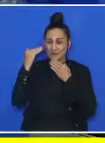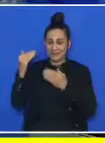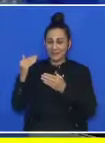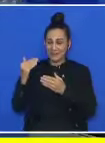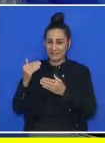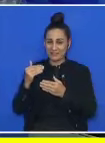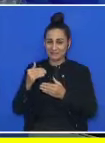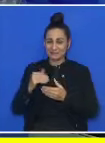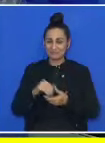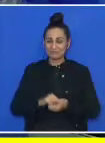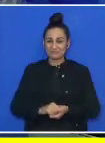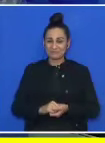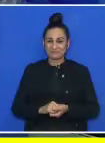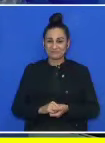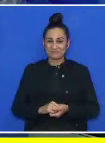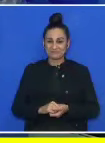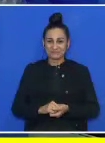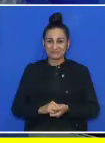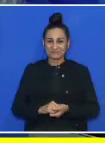Obrigado.